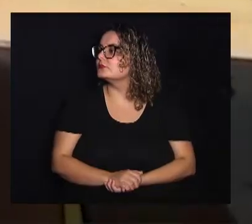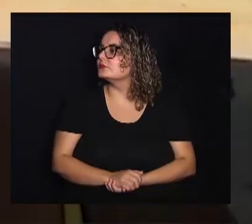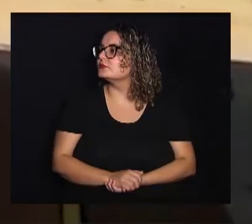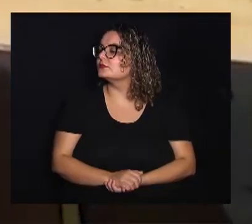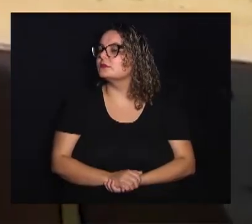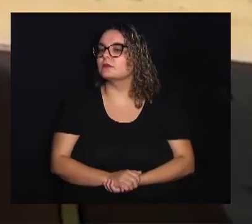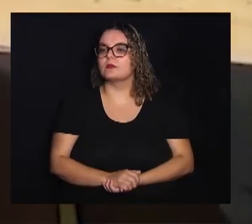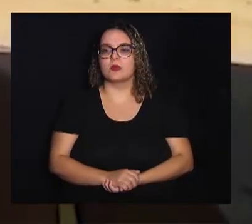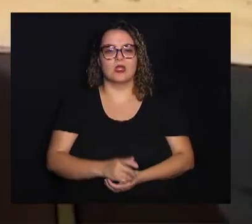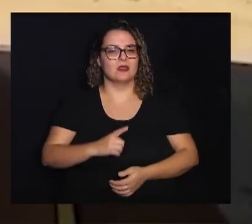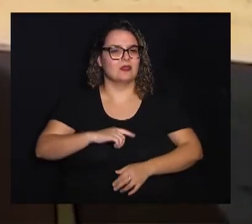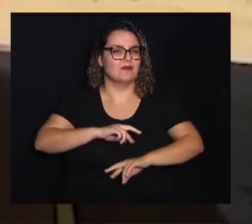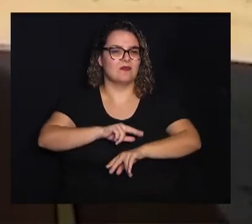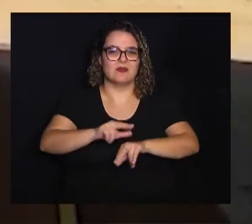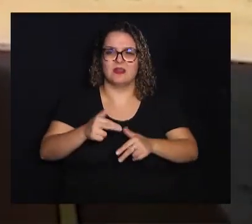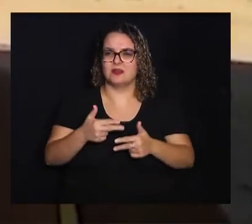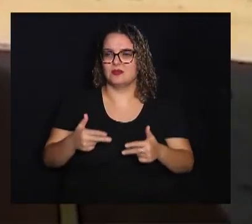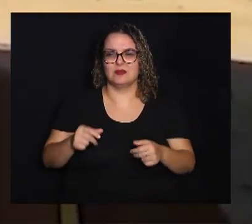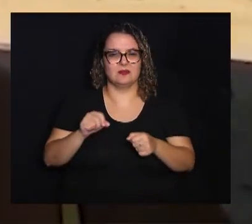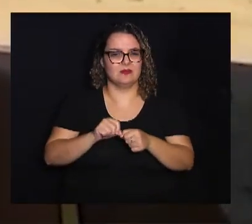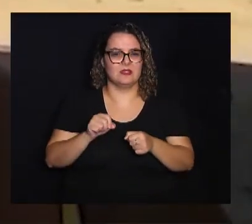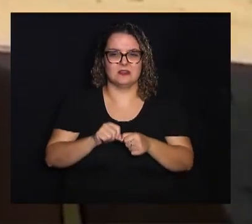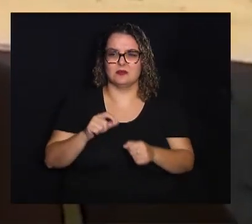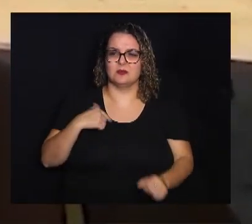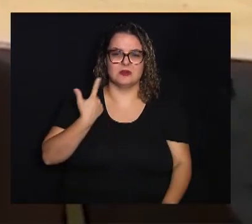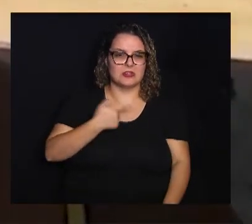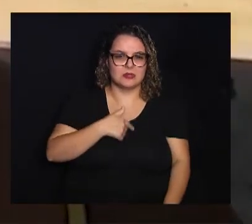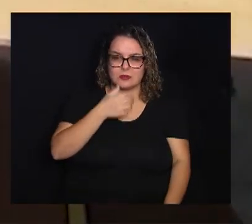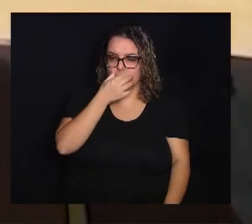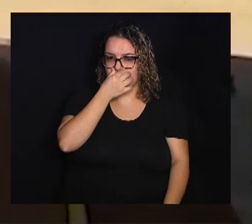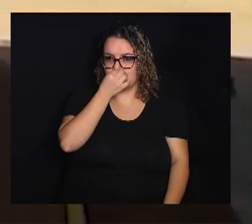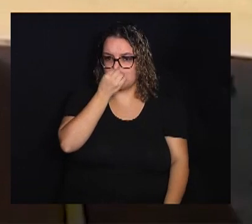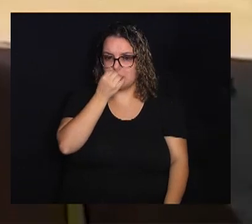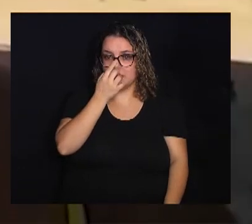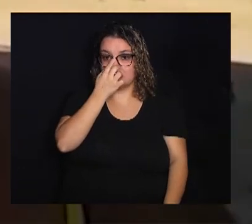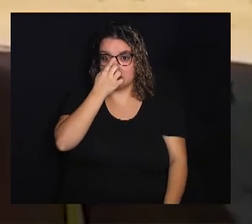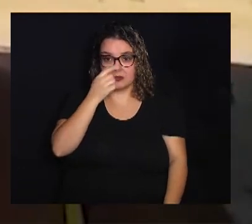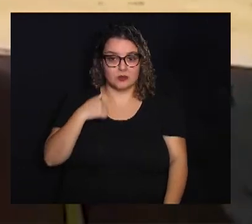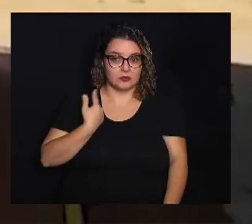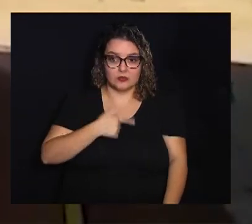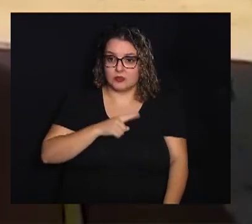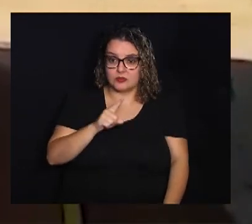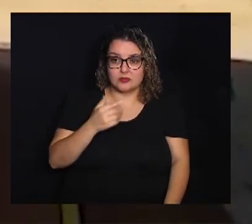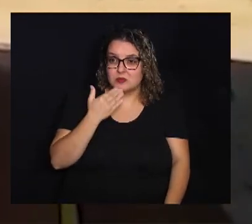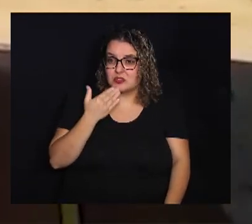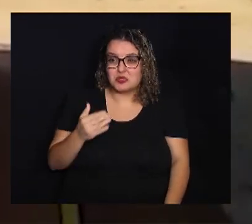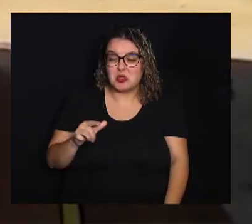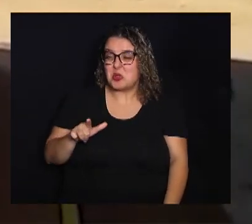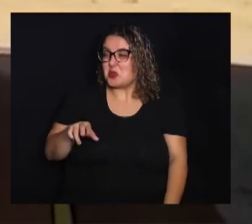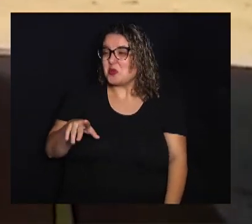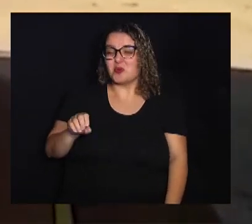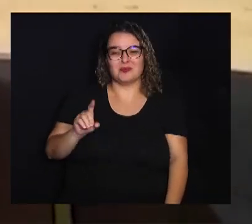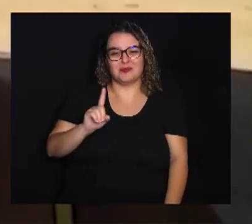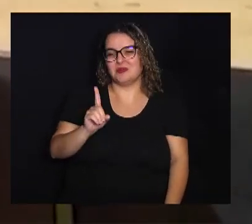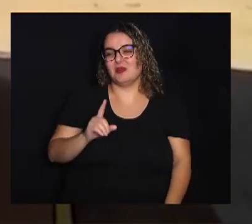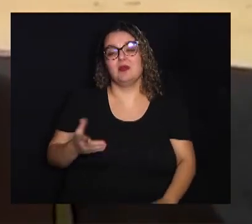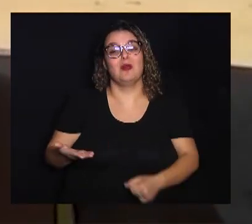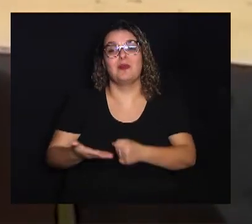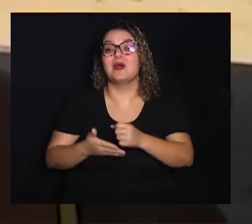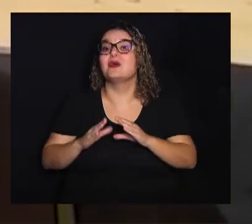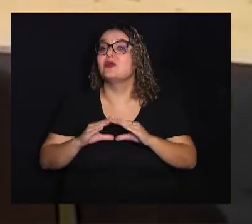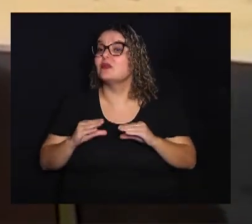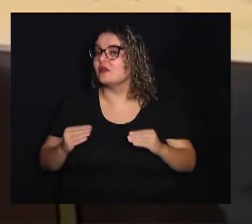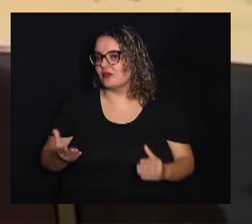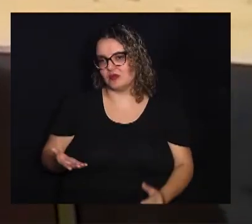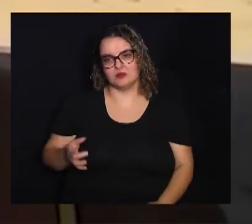Tem tantas coisas que dá para ser feitas para gente. A gente não está pedindo luxo, a gente só está pedindo básico, a gente está pedindo conforto.